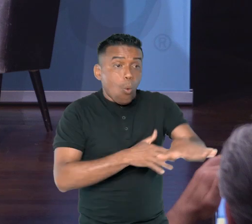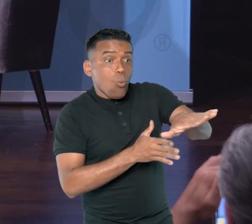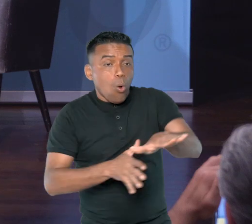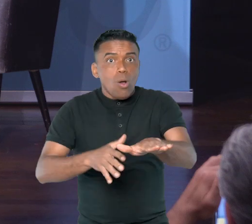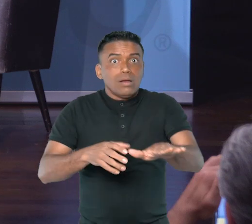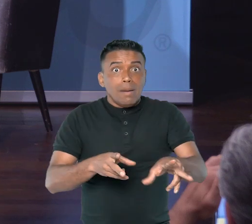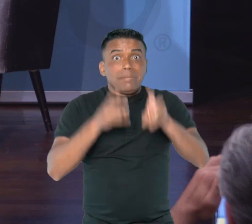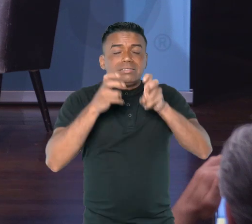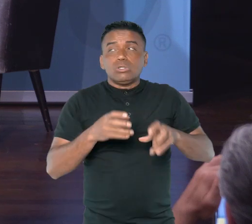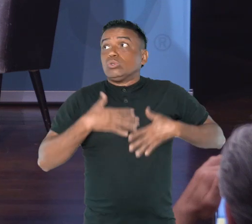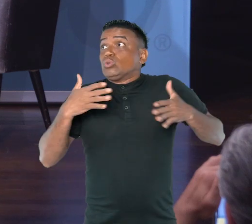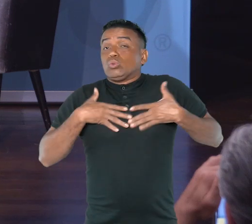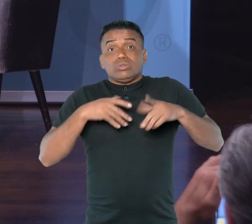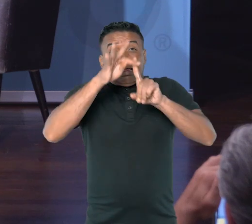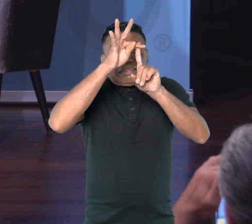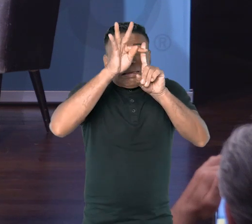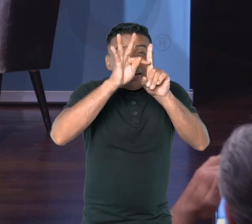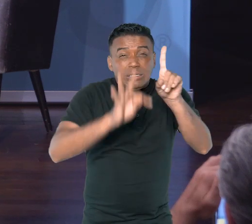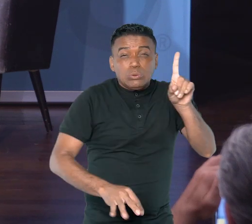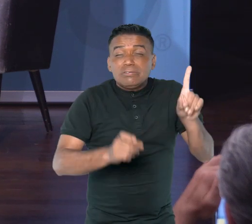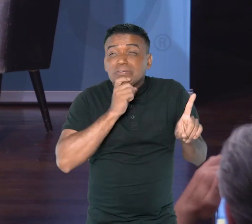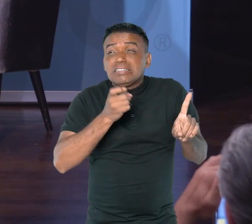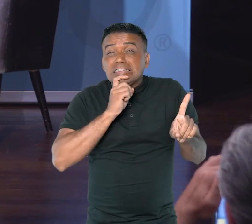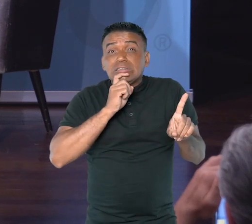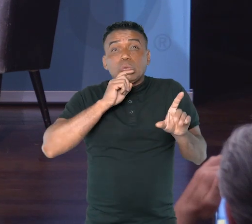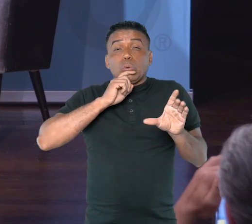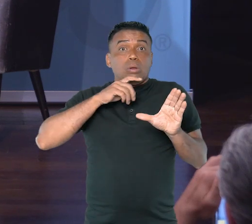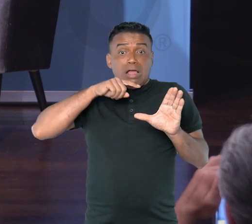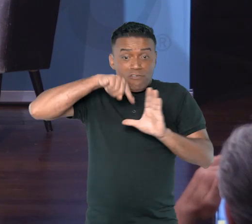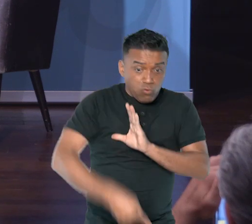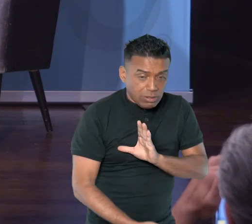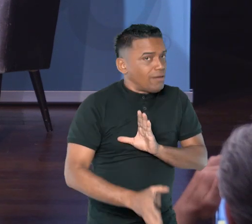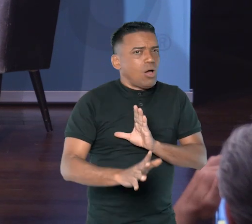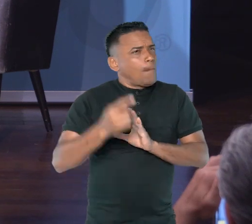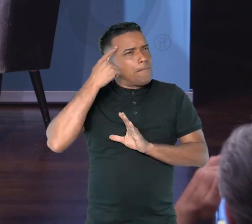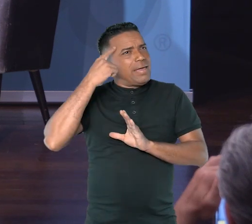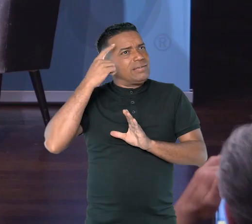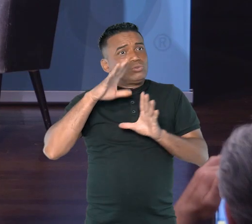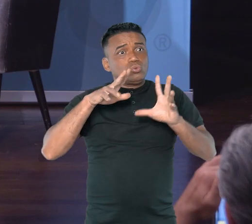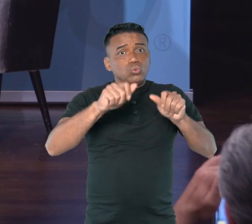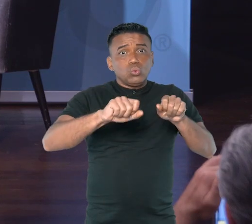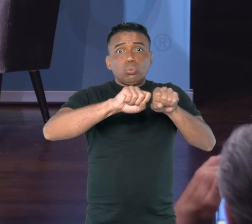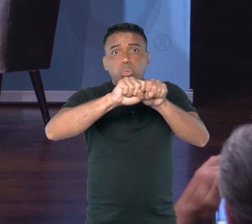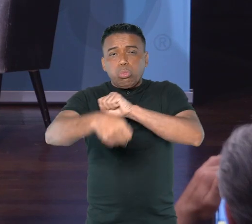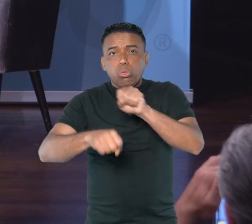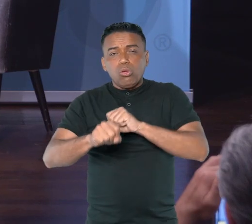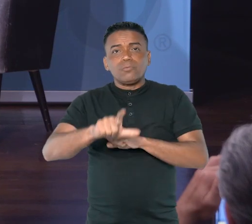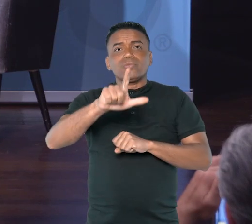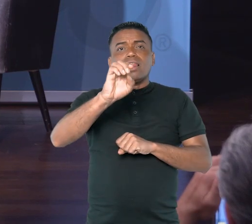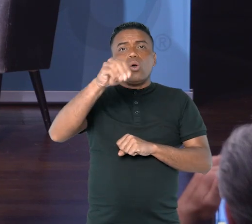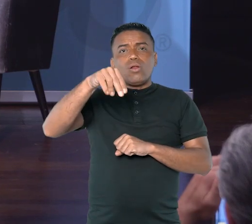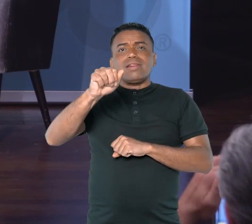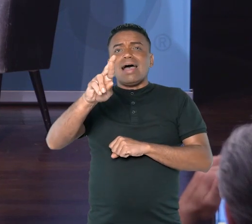me assusta. Embora eu saiba que as temperaturas rigorosas impediriam qualquer risco de afundarmos, penso na rachadura que há em tudo, como diria Leonard